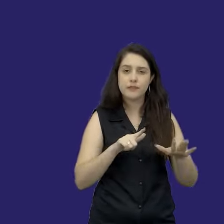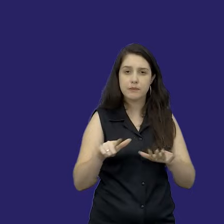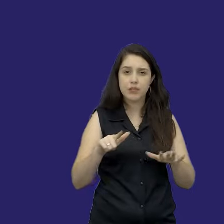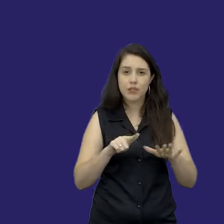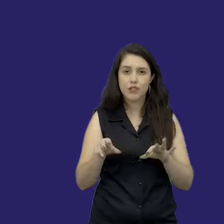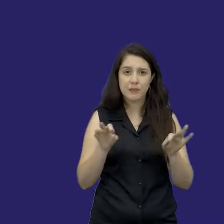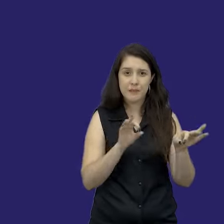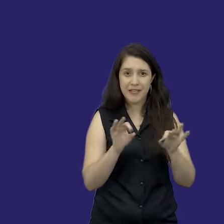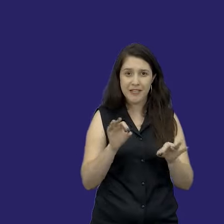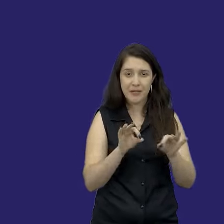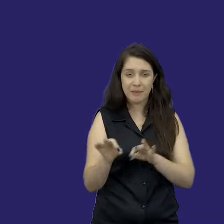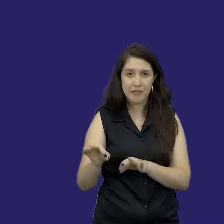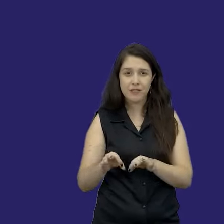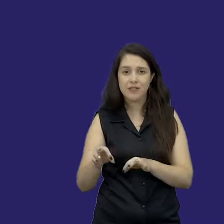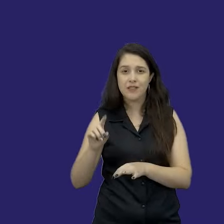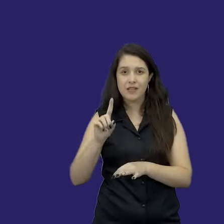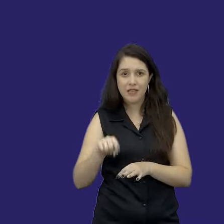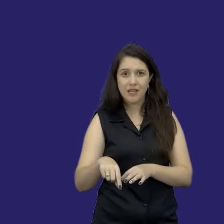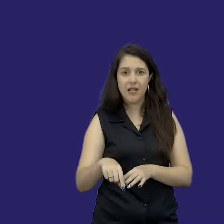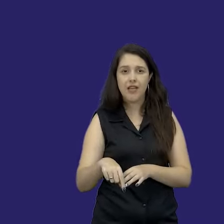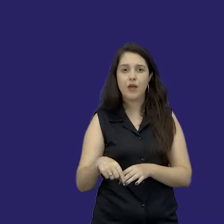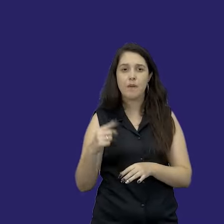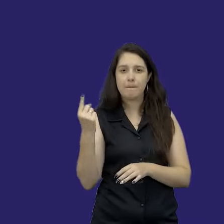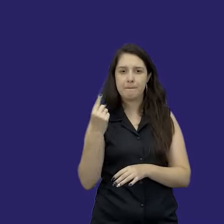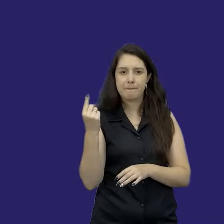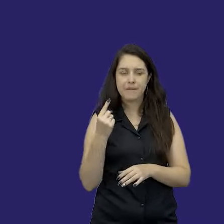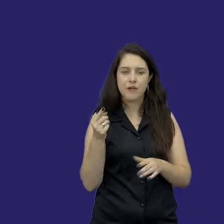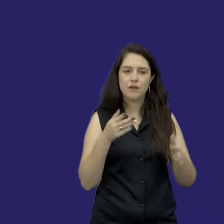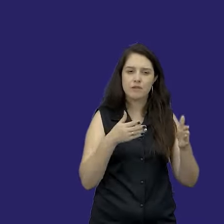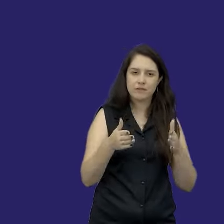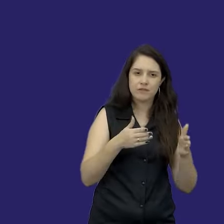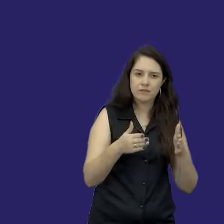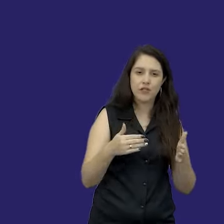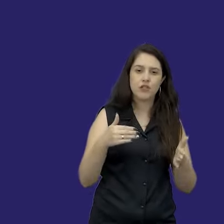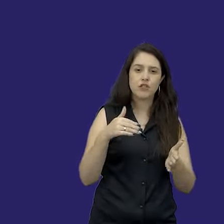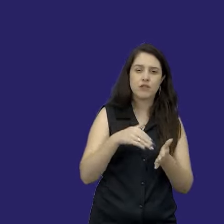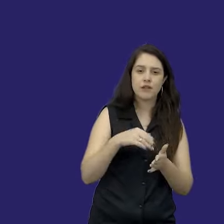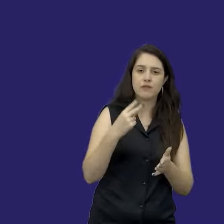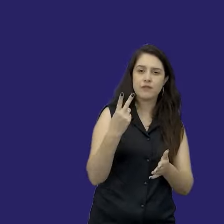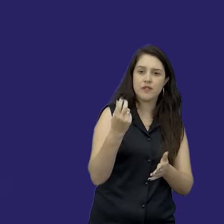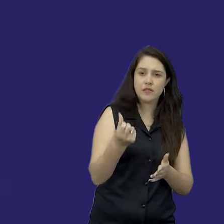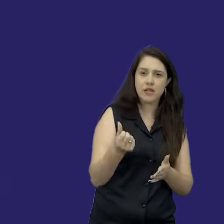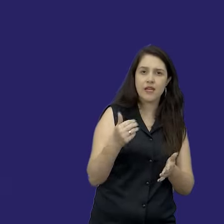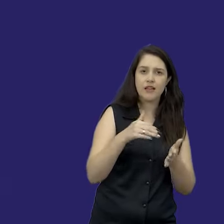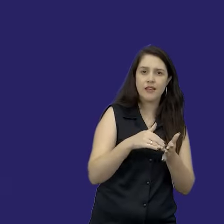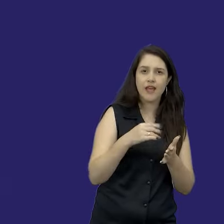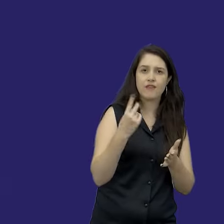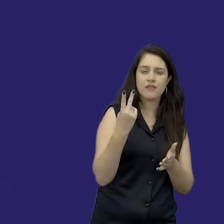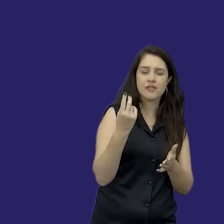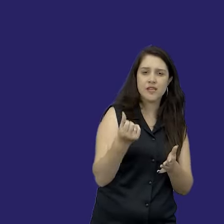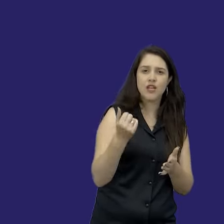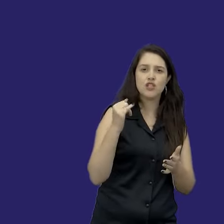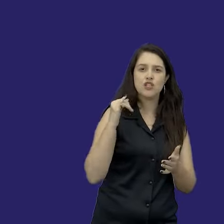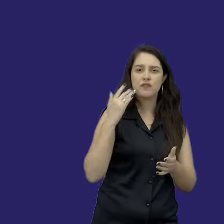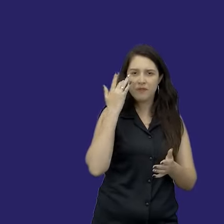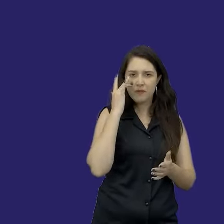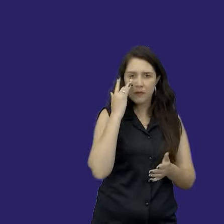né, que foi do dia 26 ao dia 1º, dia 26 de janeiro ao dia 1º de fevereiro, né, foi